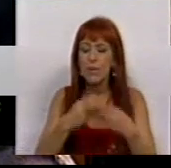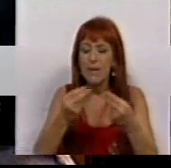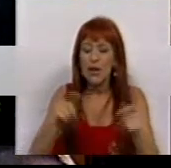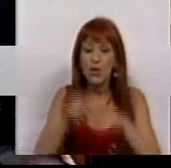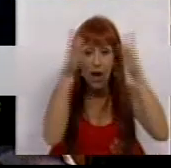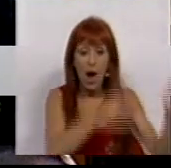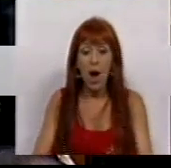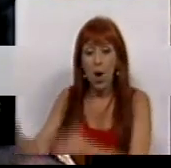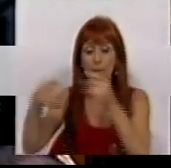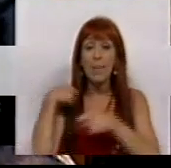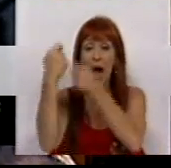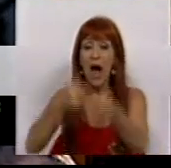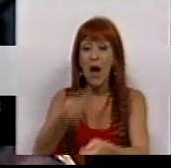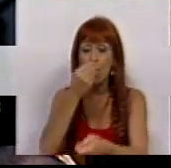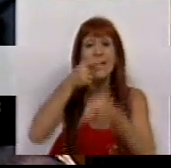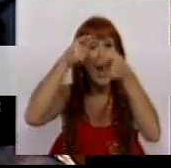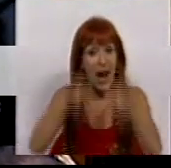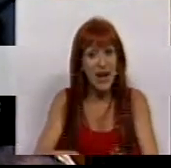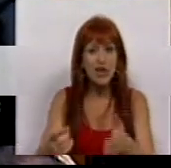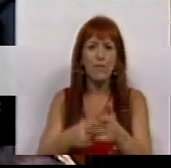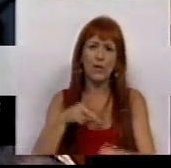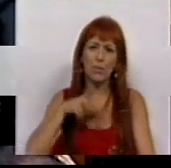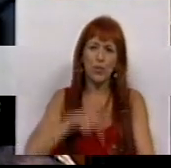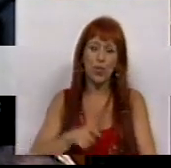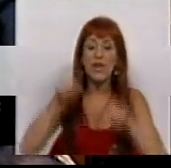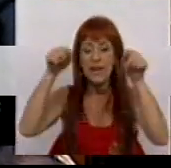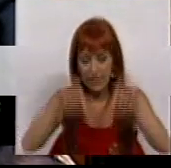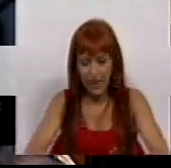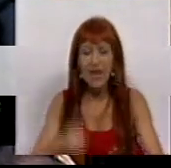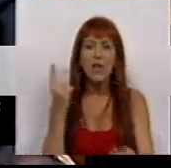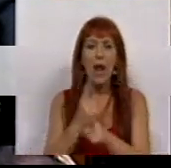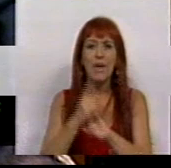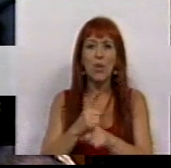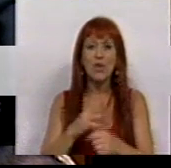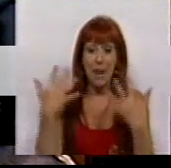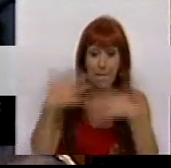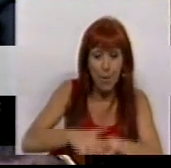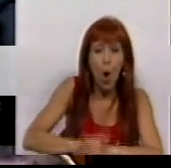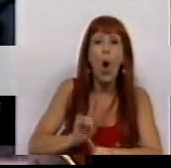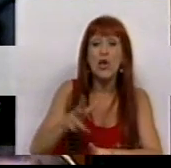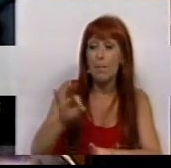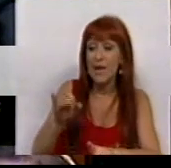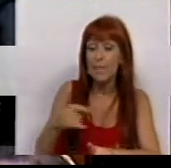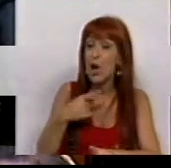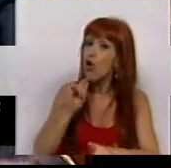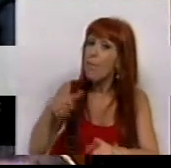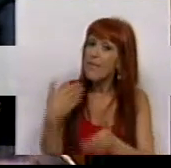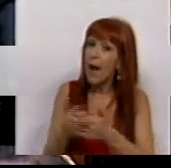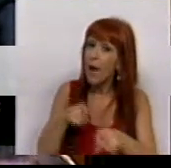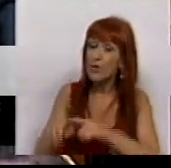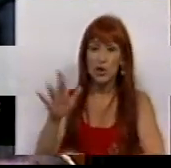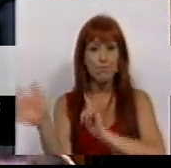matéria de produção agroalimentar. É isto que falta ao país e é também isto parte integrante daquilo que o PCP chama uma